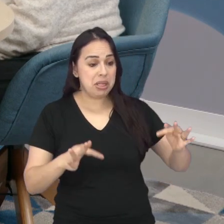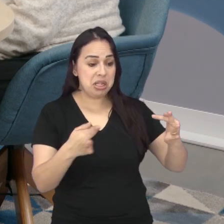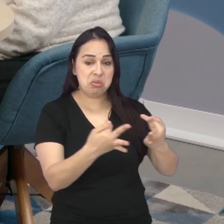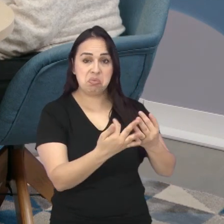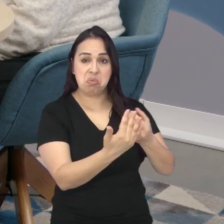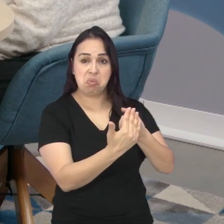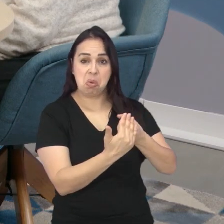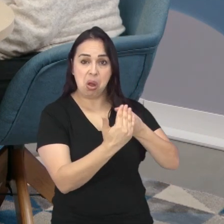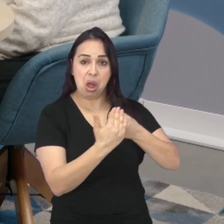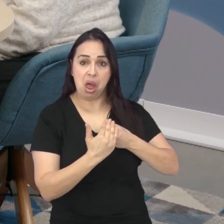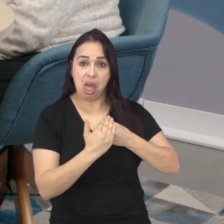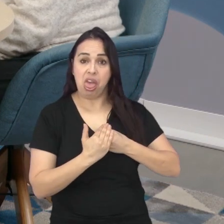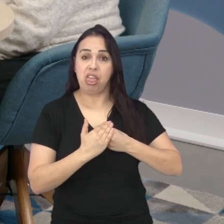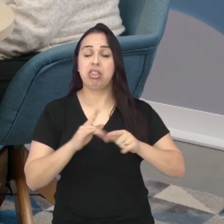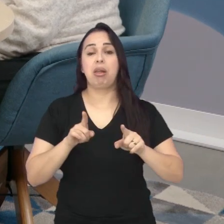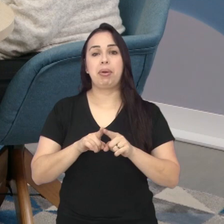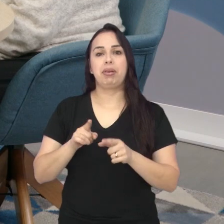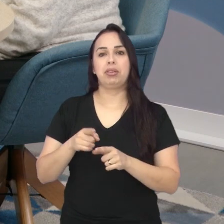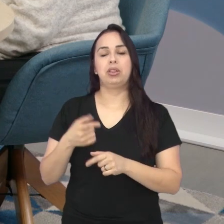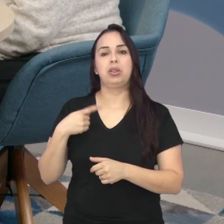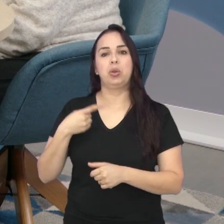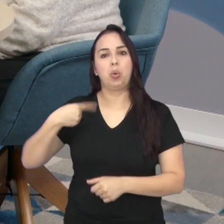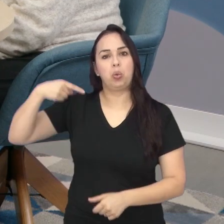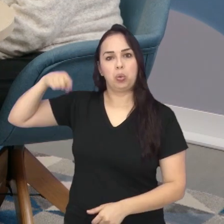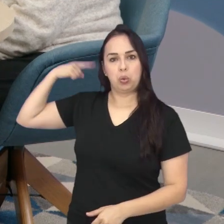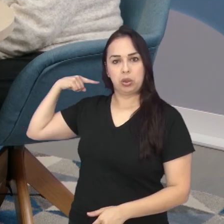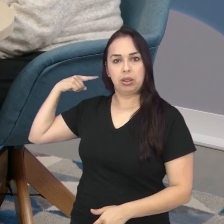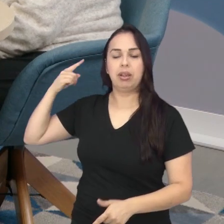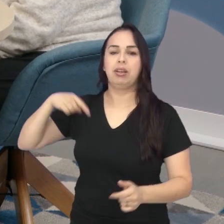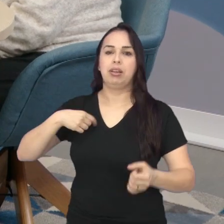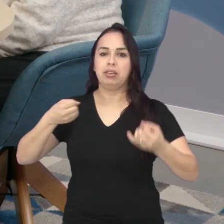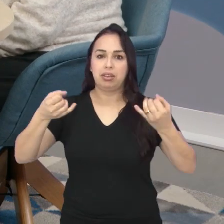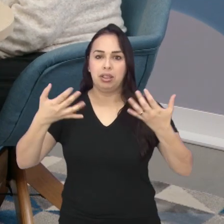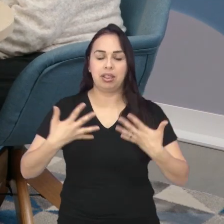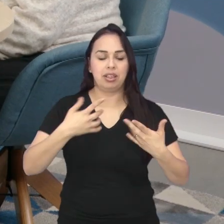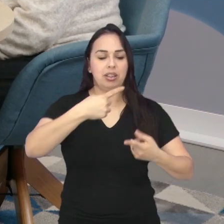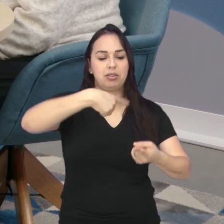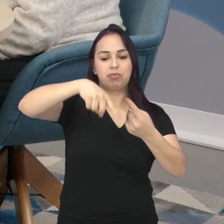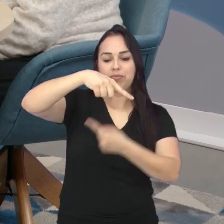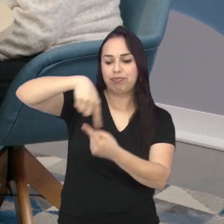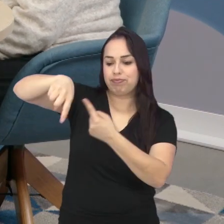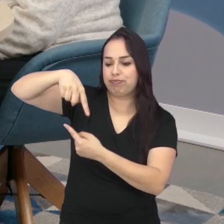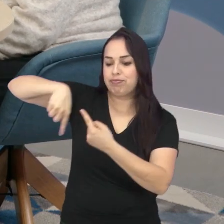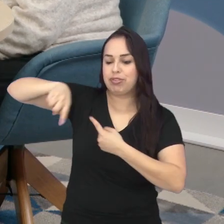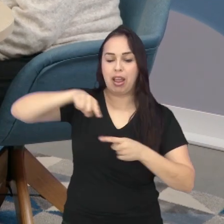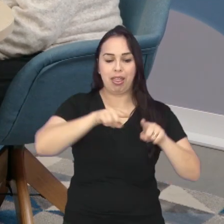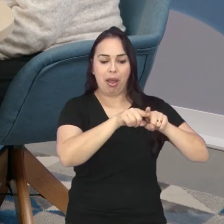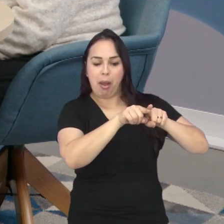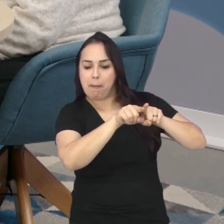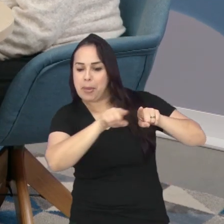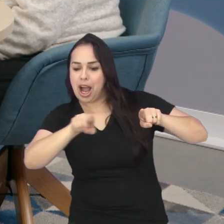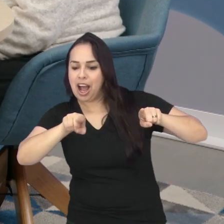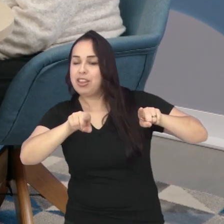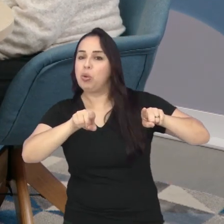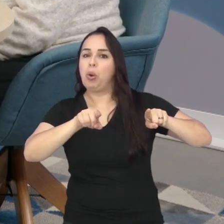família também. No último bloco, nós encerramos falando sobre esse ciclo de violência. A Larissa respondeu muito bem.